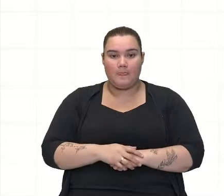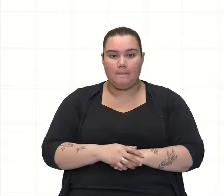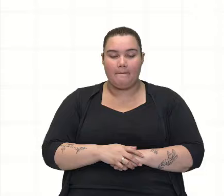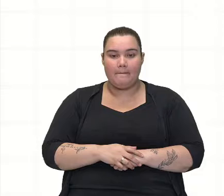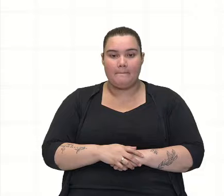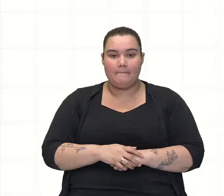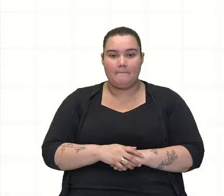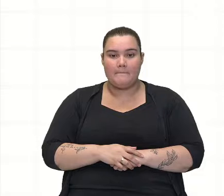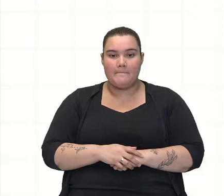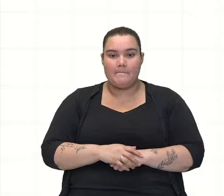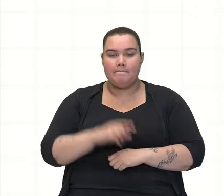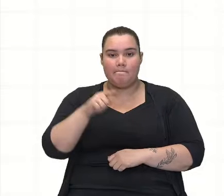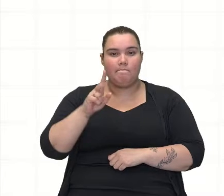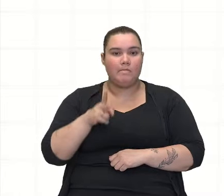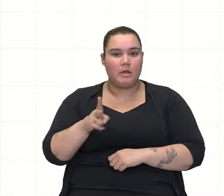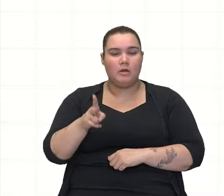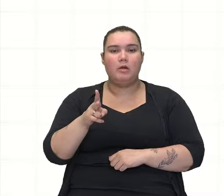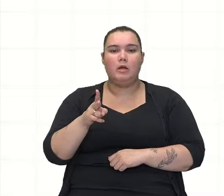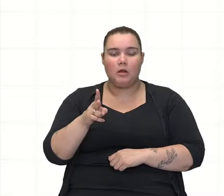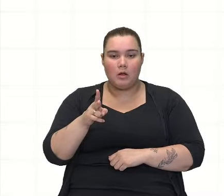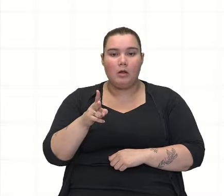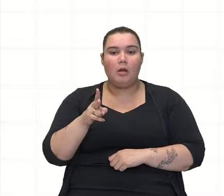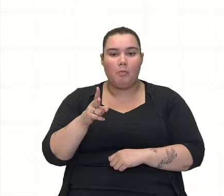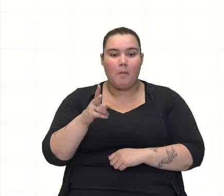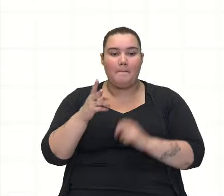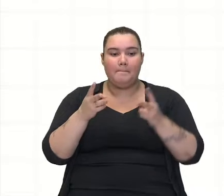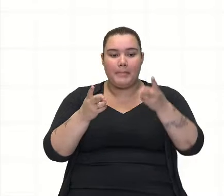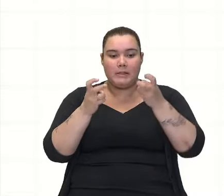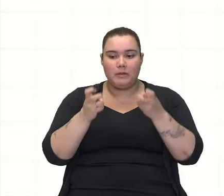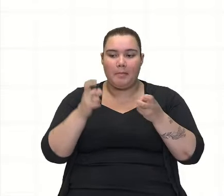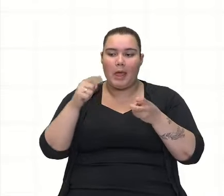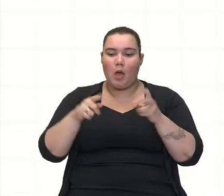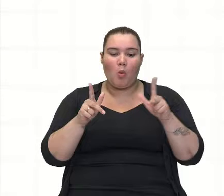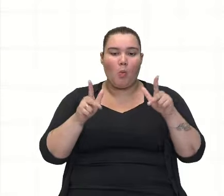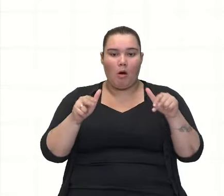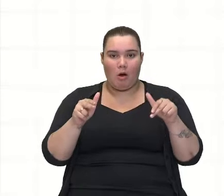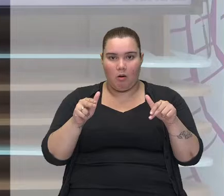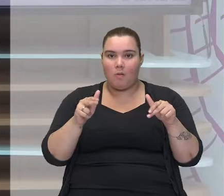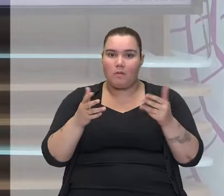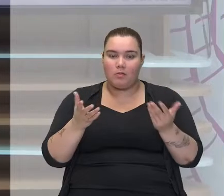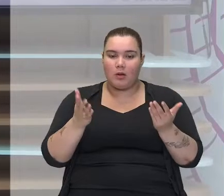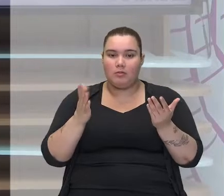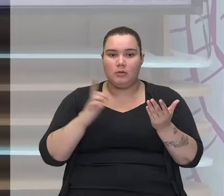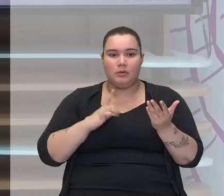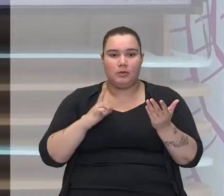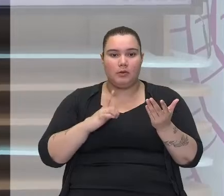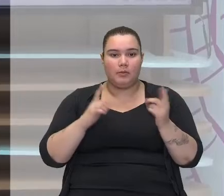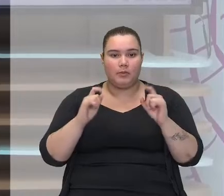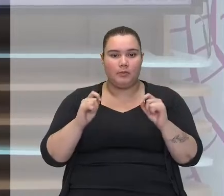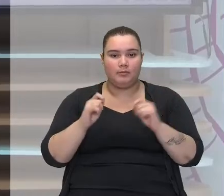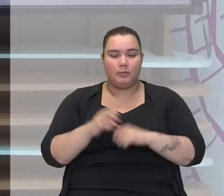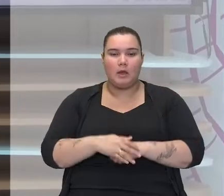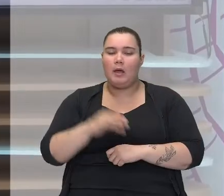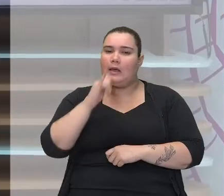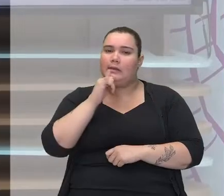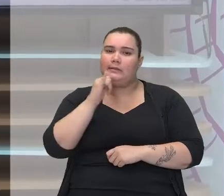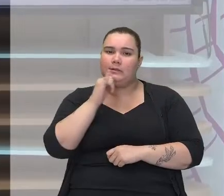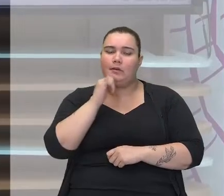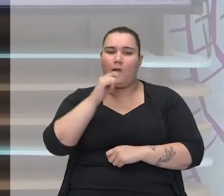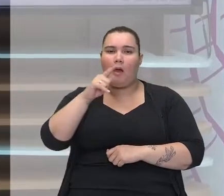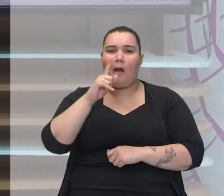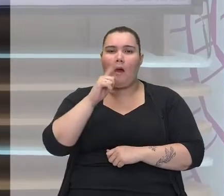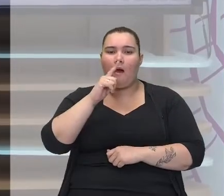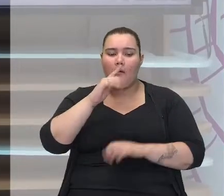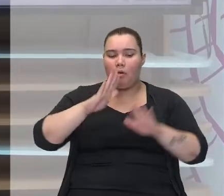você vai sempre lembrar, né, do próprio reflexo, quando você vai, né, à beira de um lago, uma água,